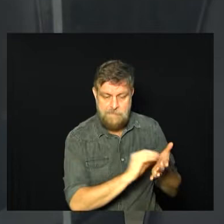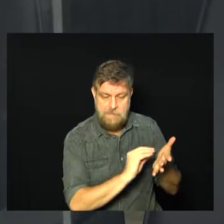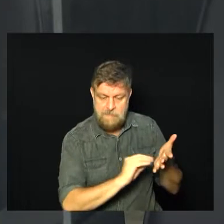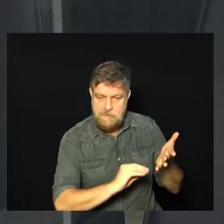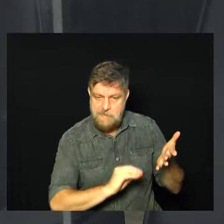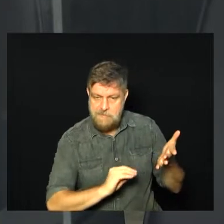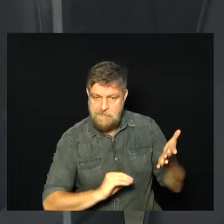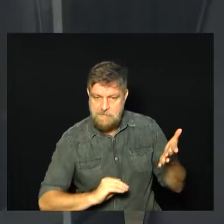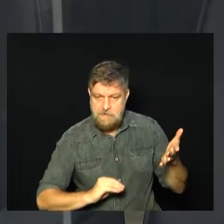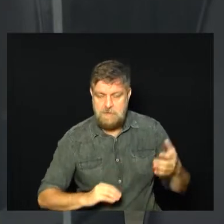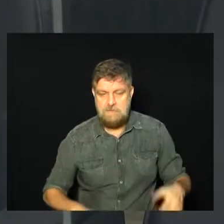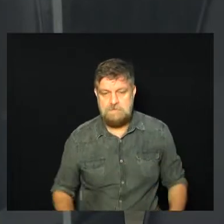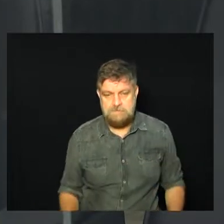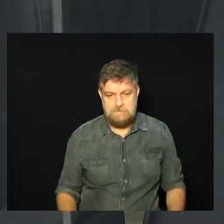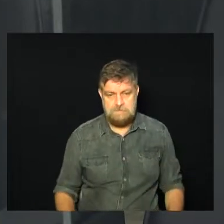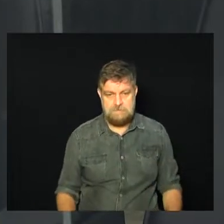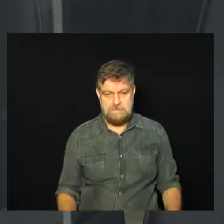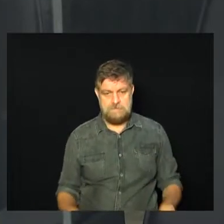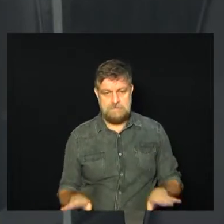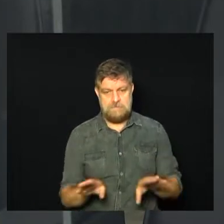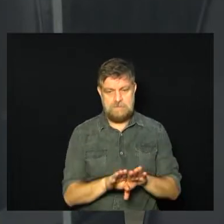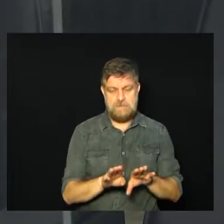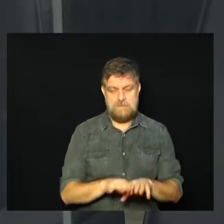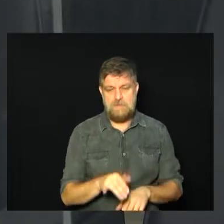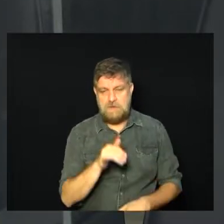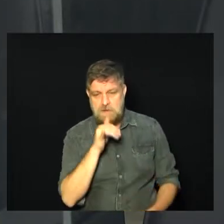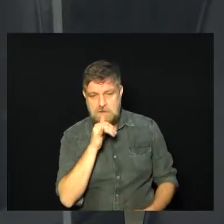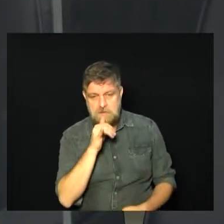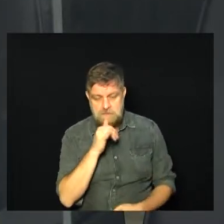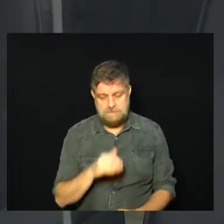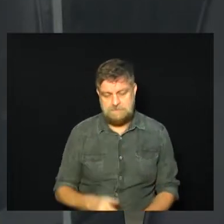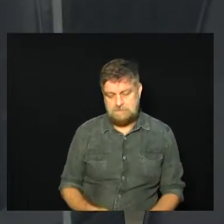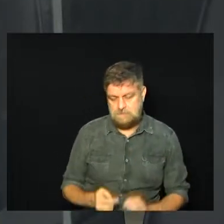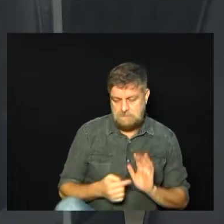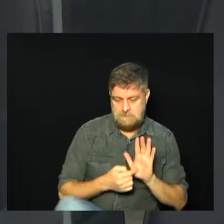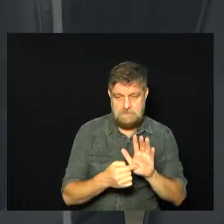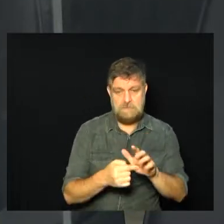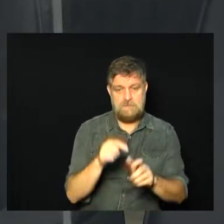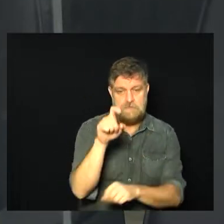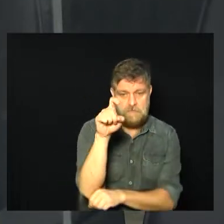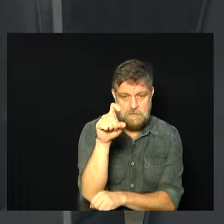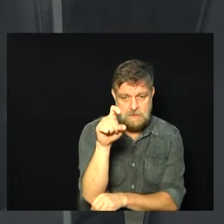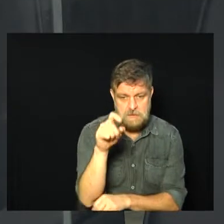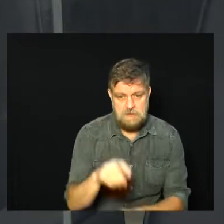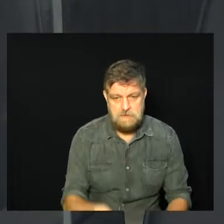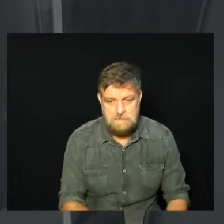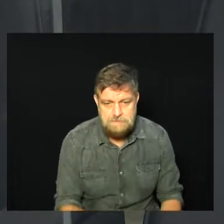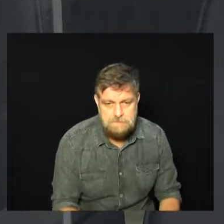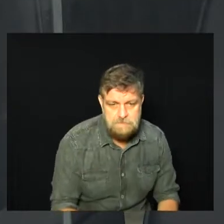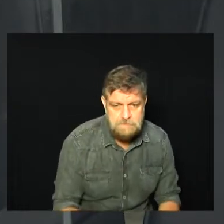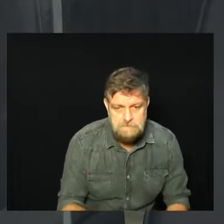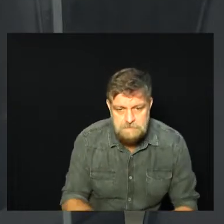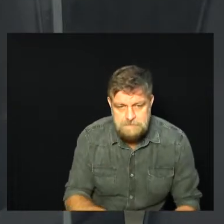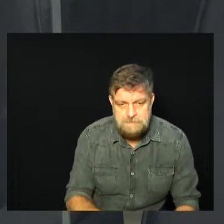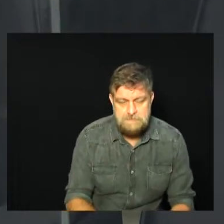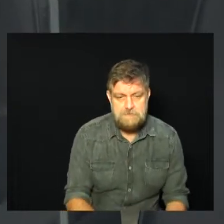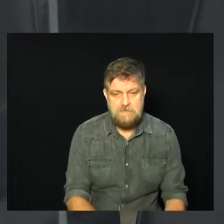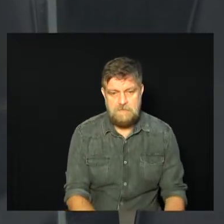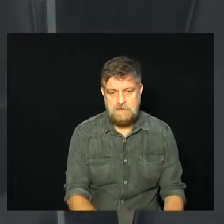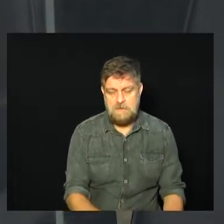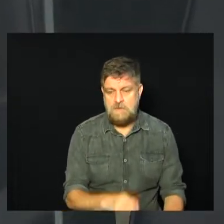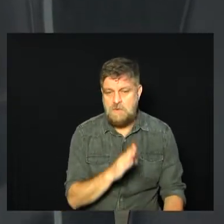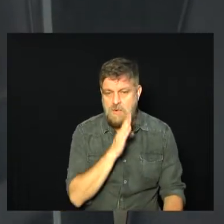feito. Eu dou, inclusive, um exemplo ali no Cambuí, de um bar que